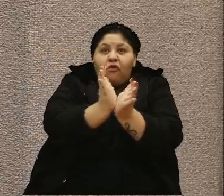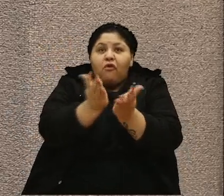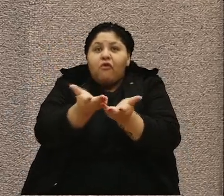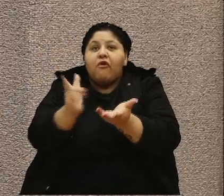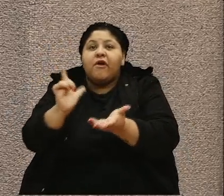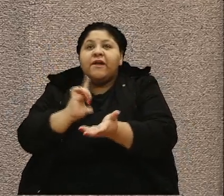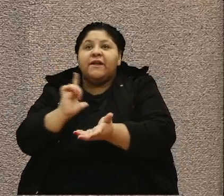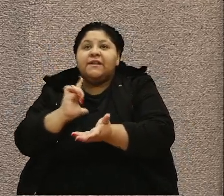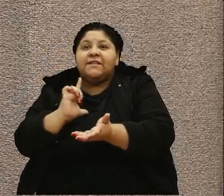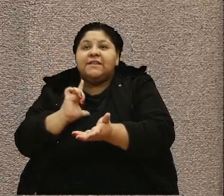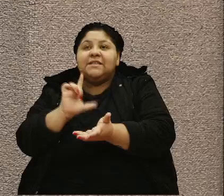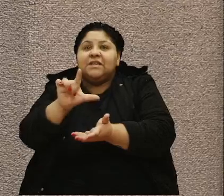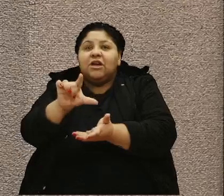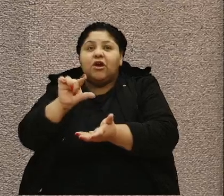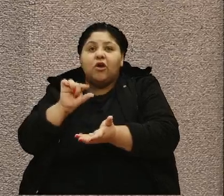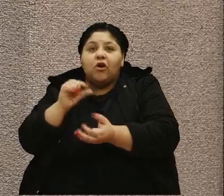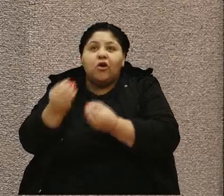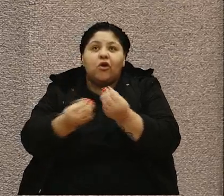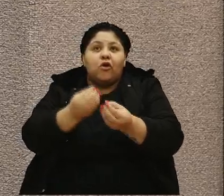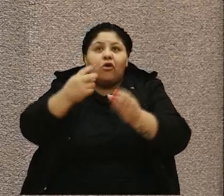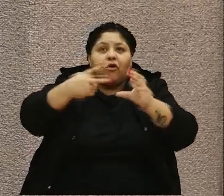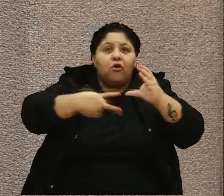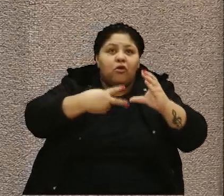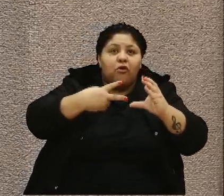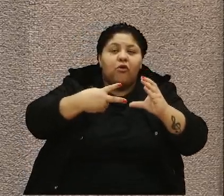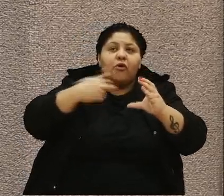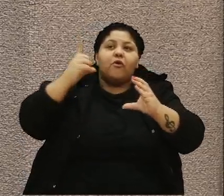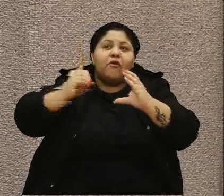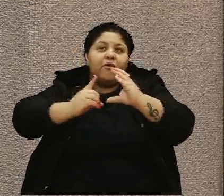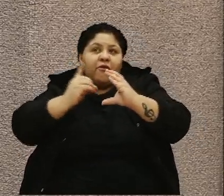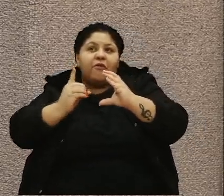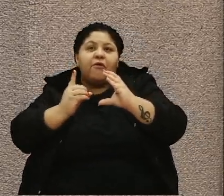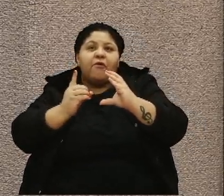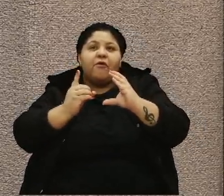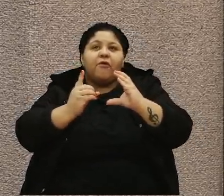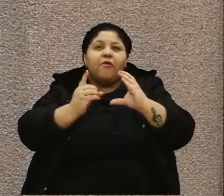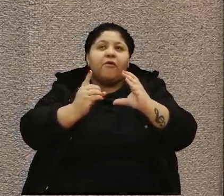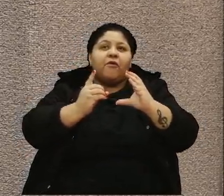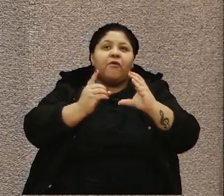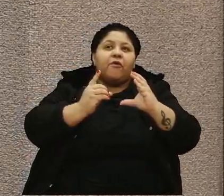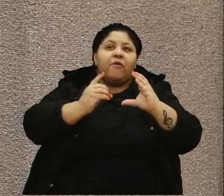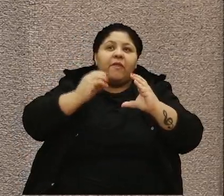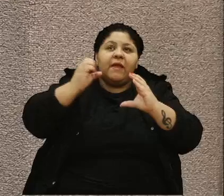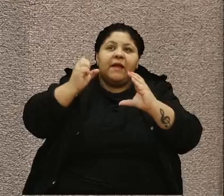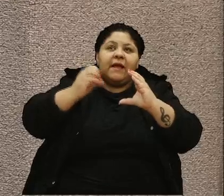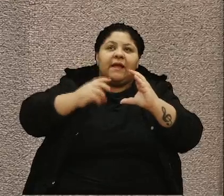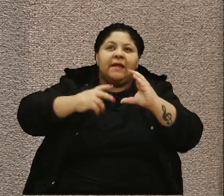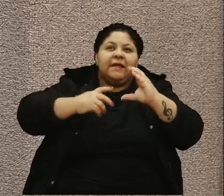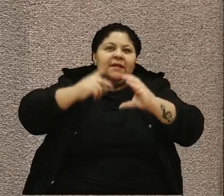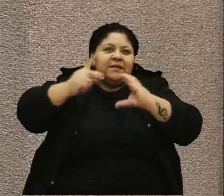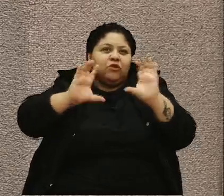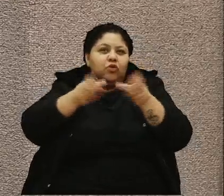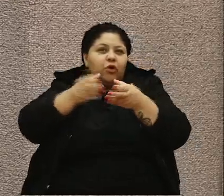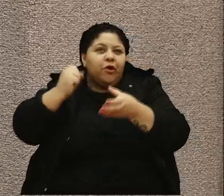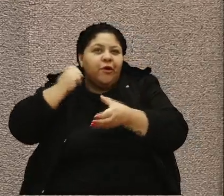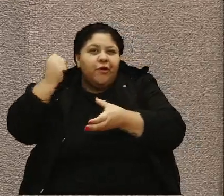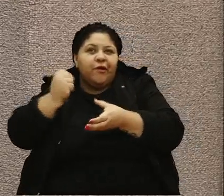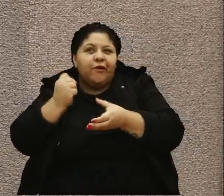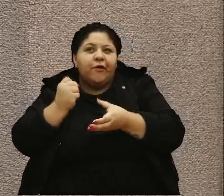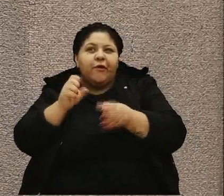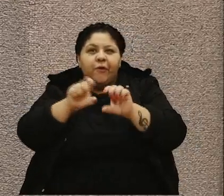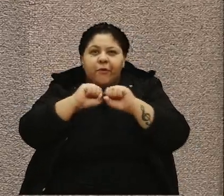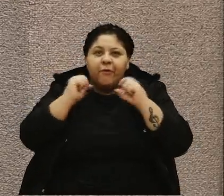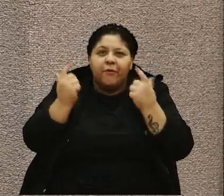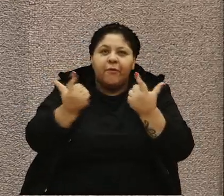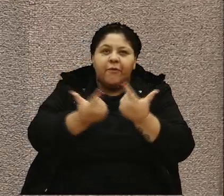ser terminativa, como é na Câmara dos Deputados, como é no Congresso, como é na Assembleia. O projeto entra lá,